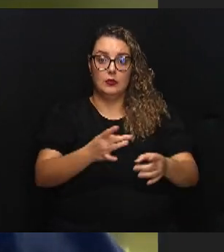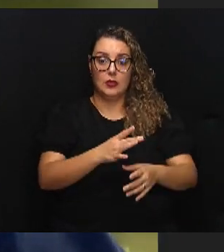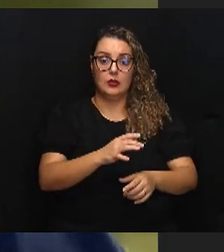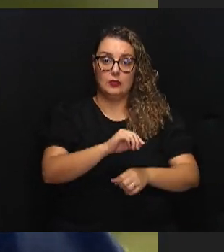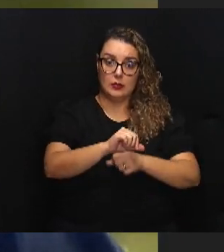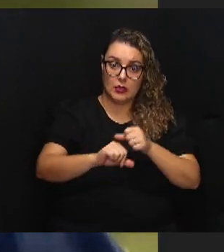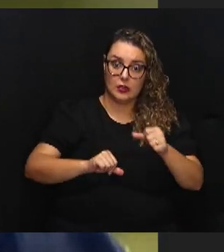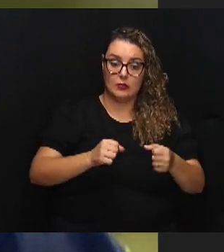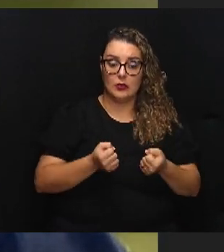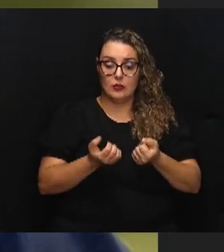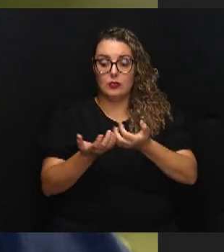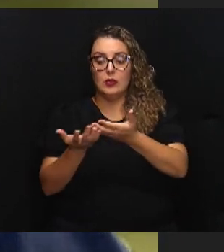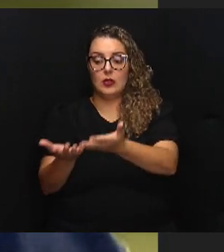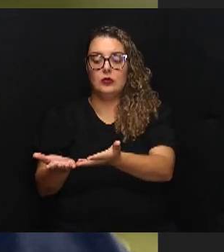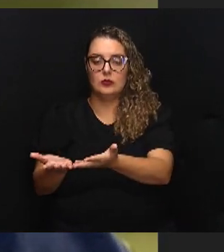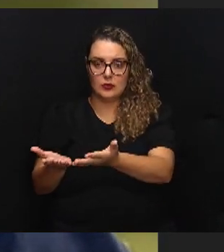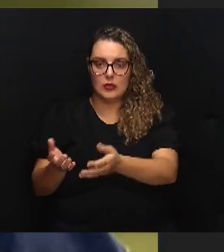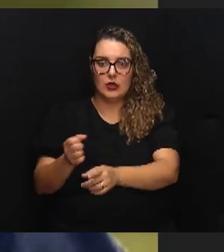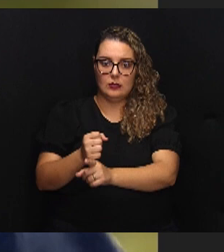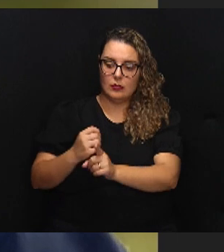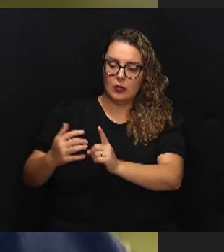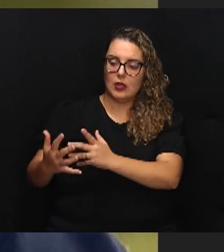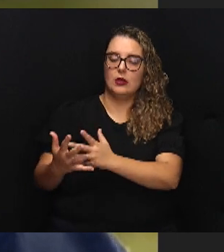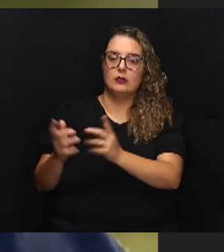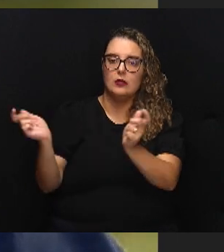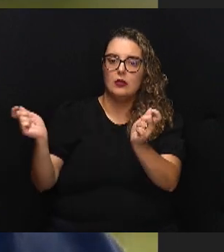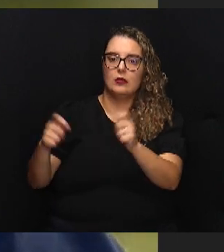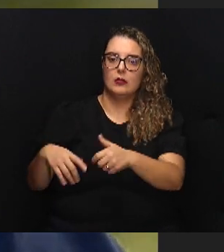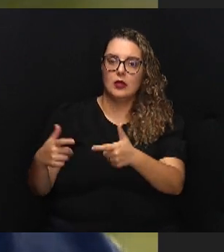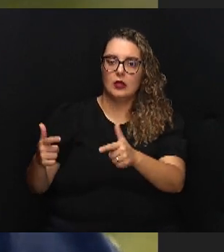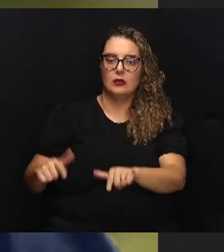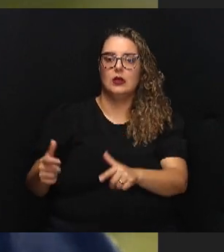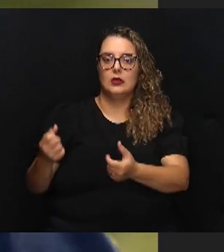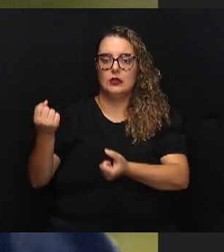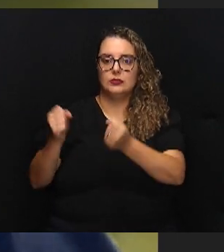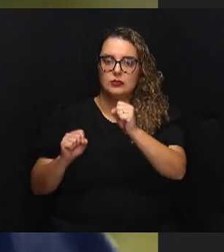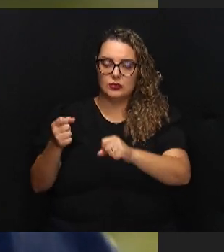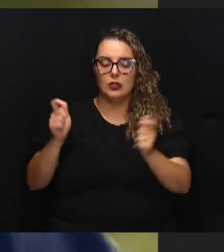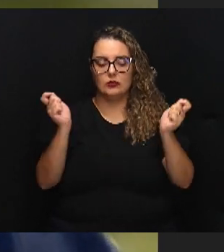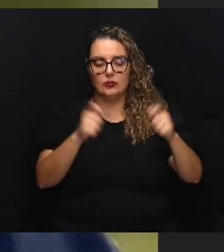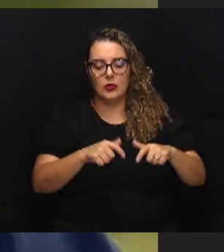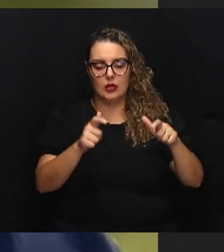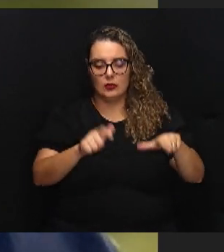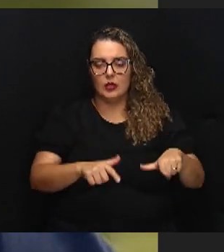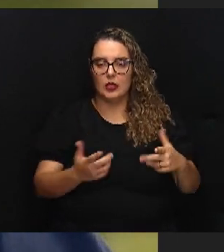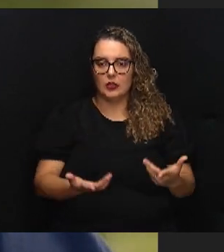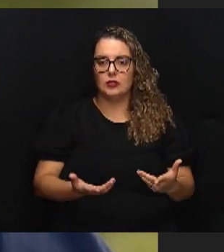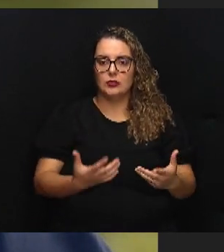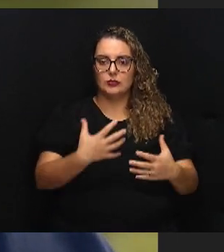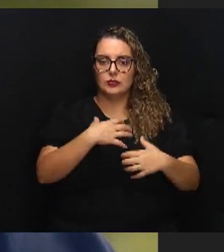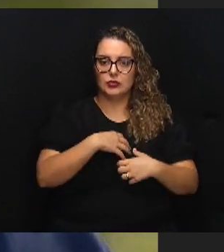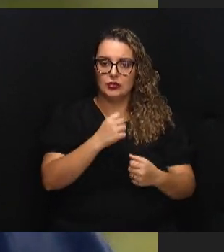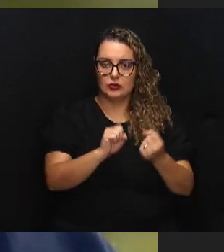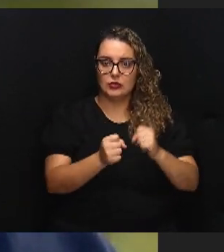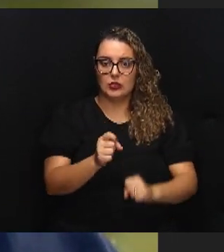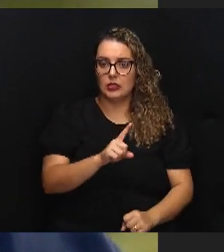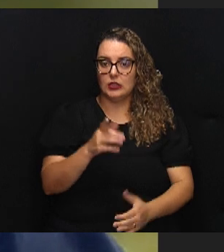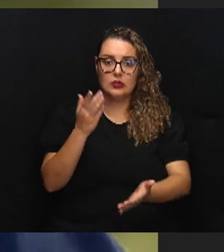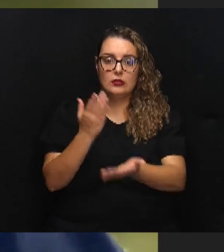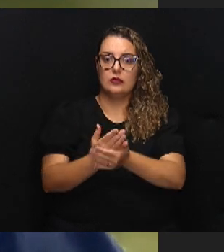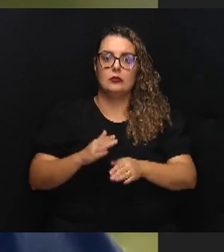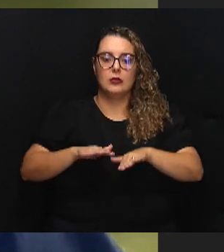transferência para a sociedade, validada em ambiente industrial, validada com condições industriais. Então a gente não parou na